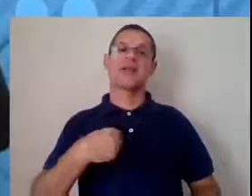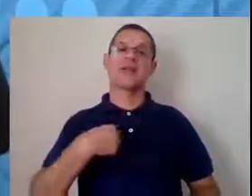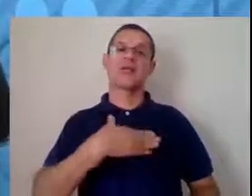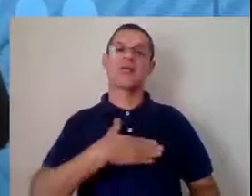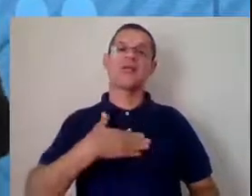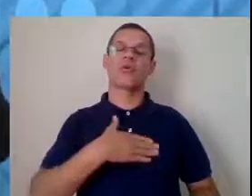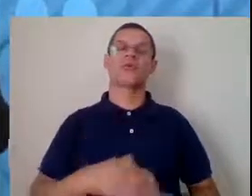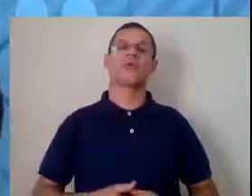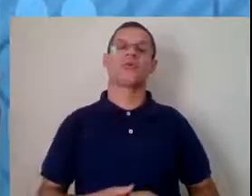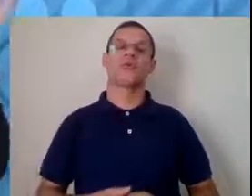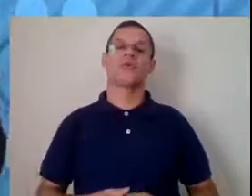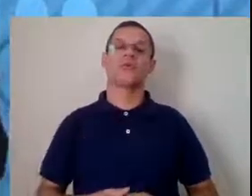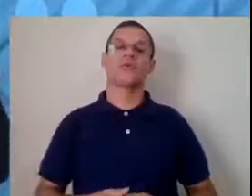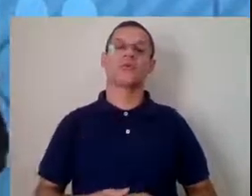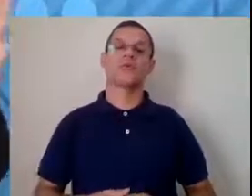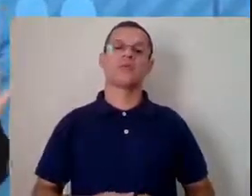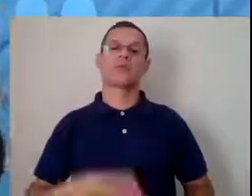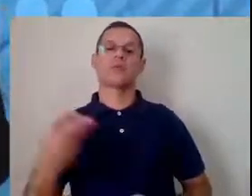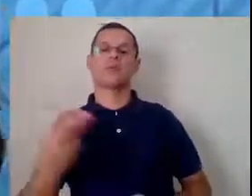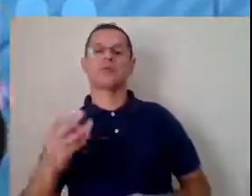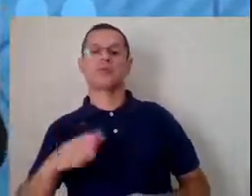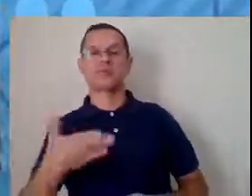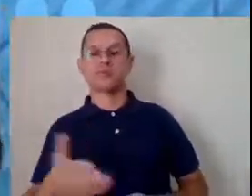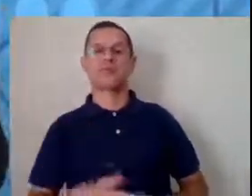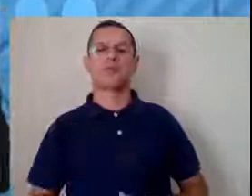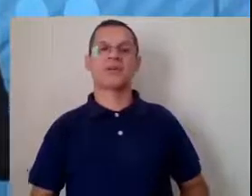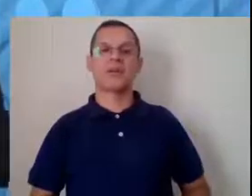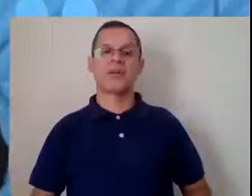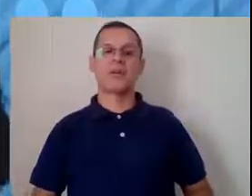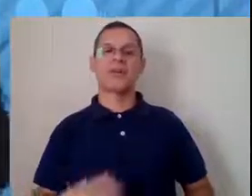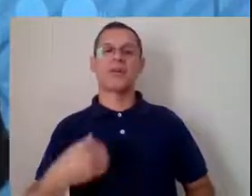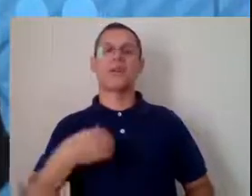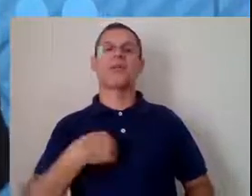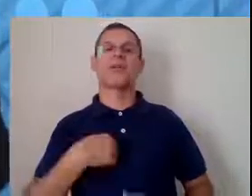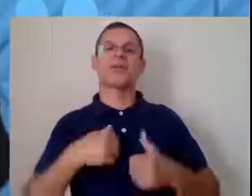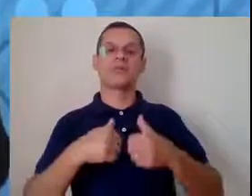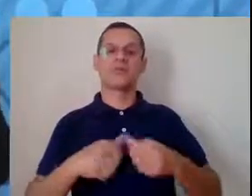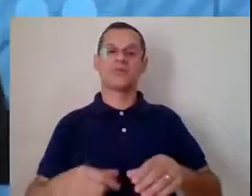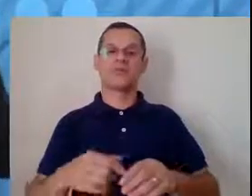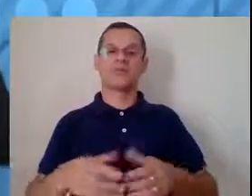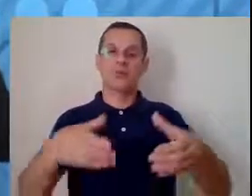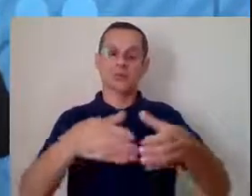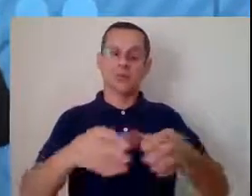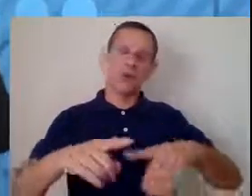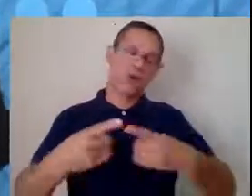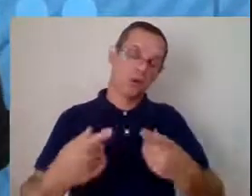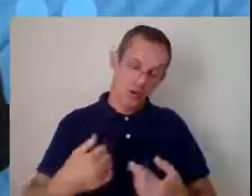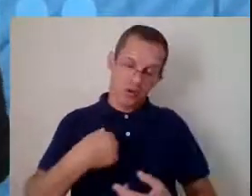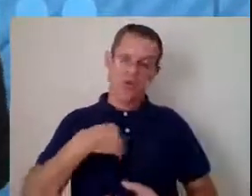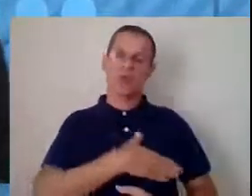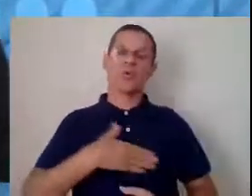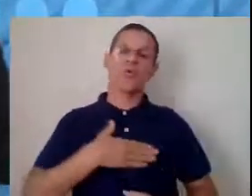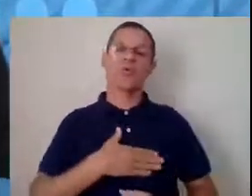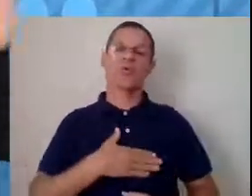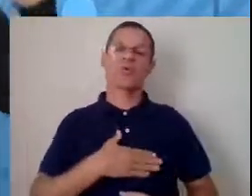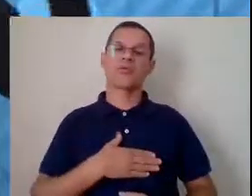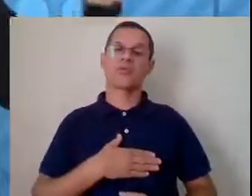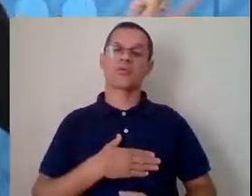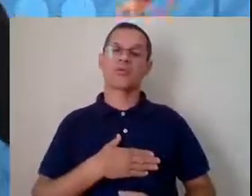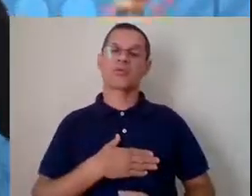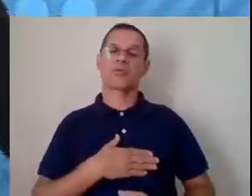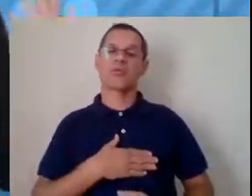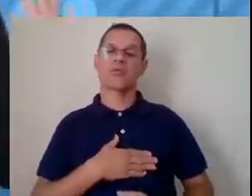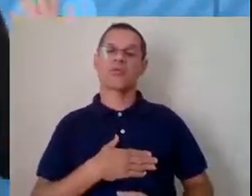mais, eu gosto dos 3, então eu pertenço a esse time. Ah, não, eu gosto do sabão em